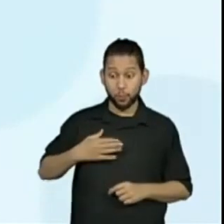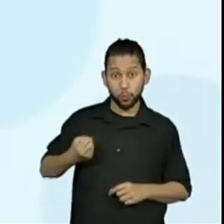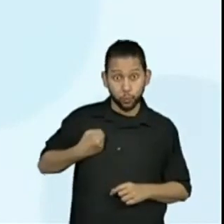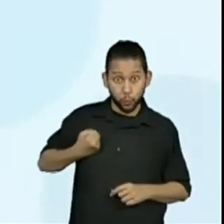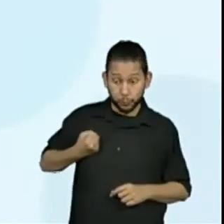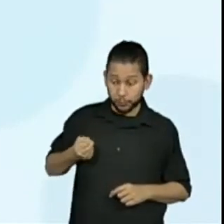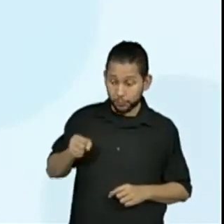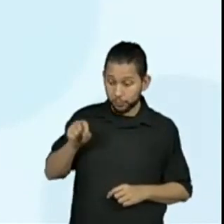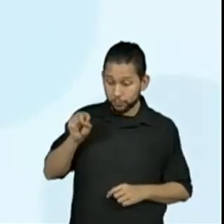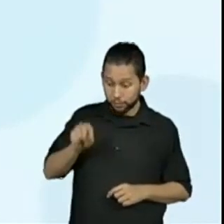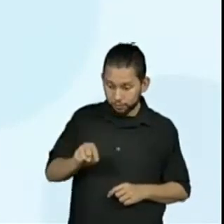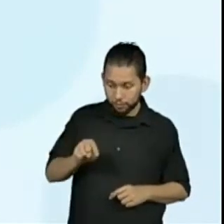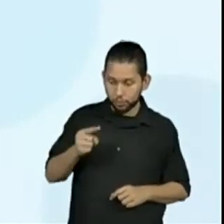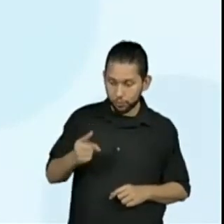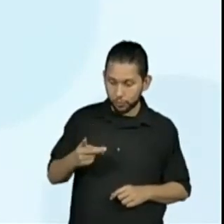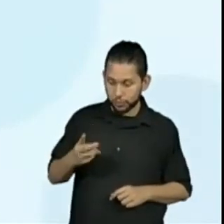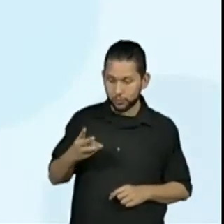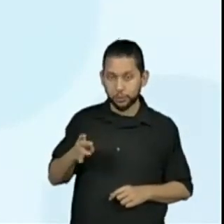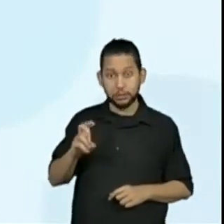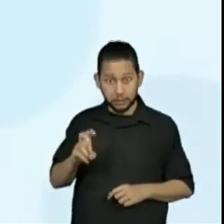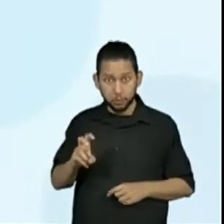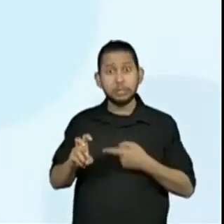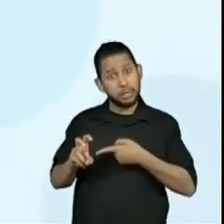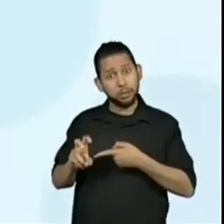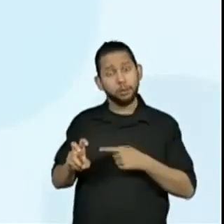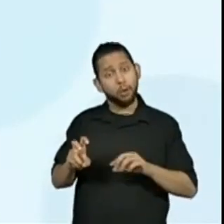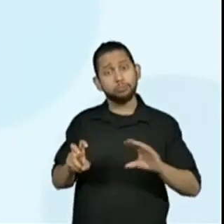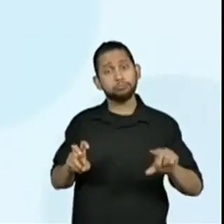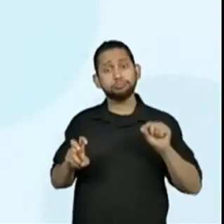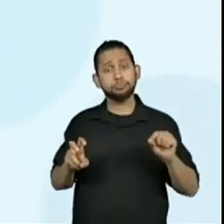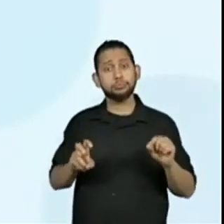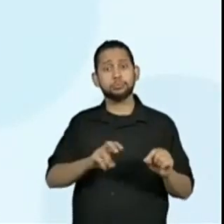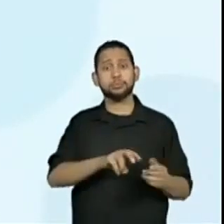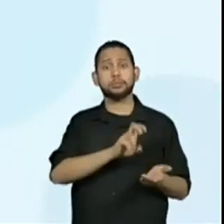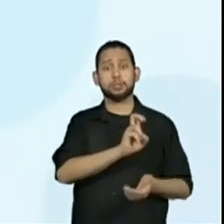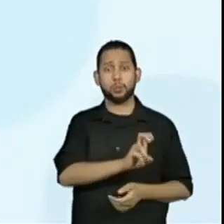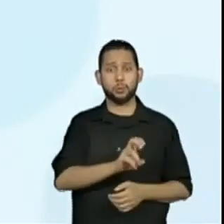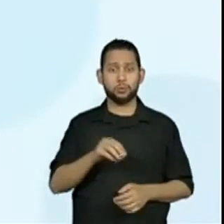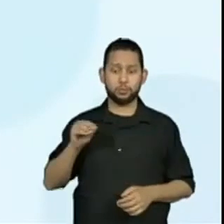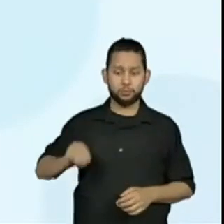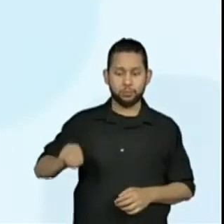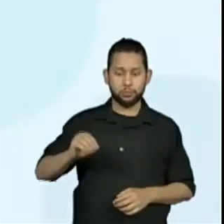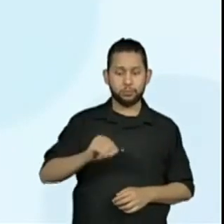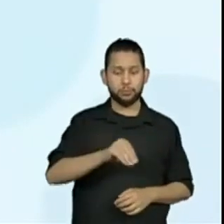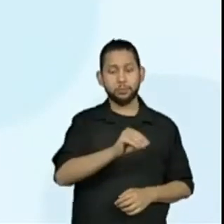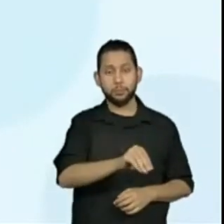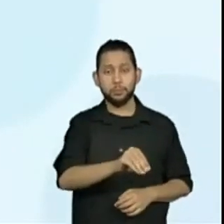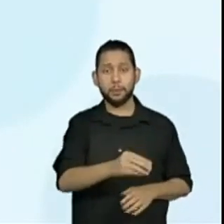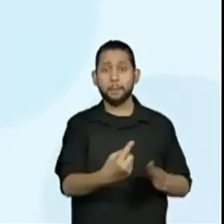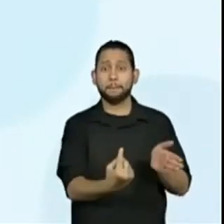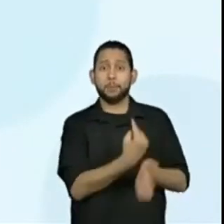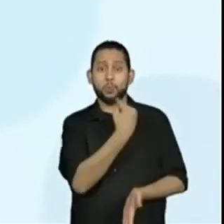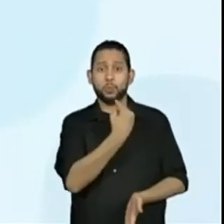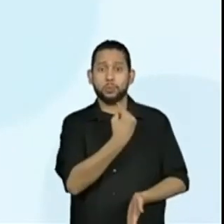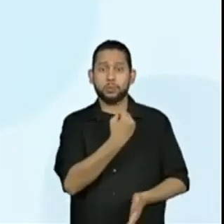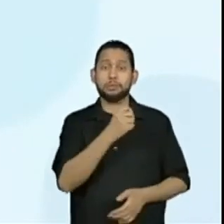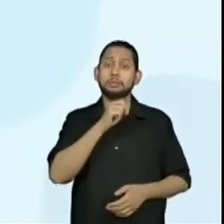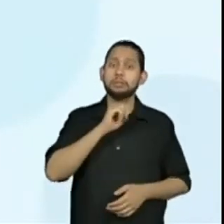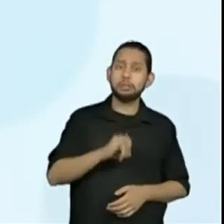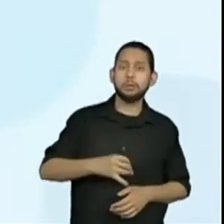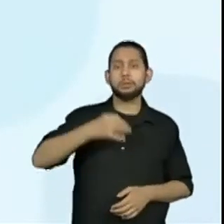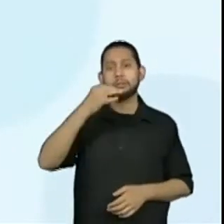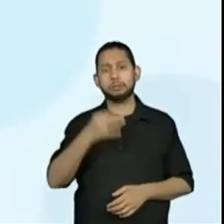saiu. Ao chegar à casa, responde à questão. Acertando ou